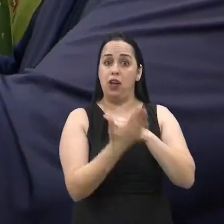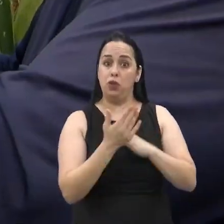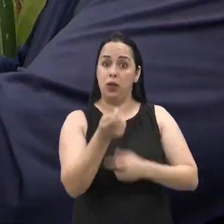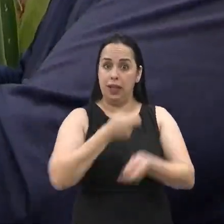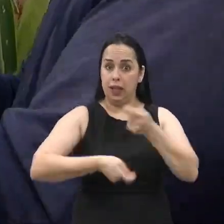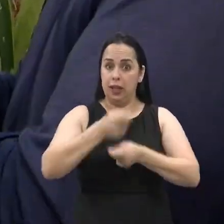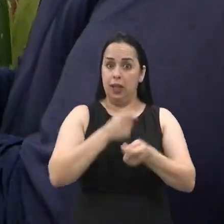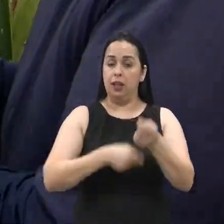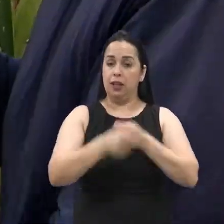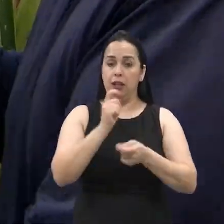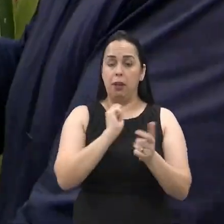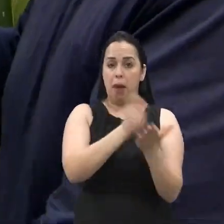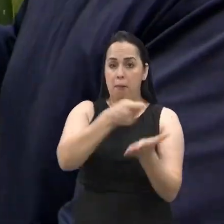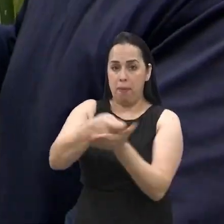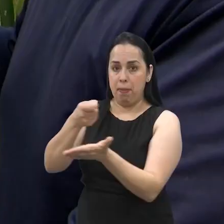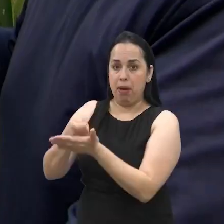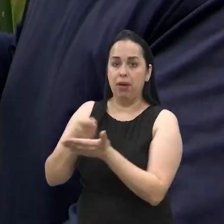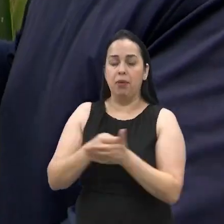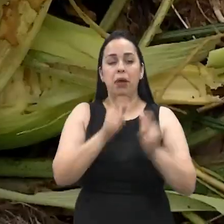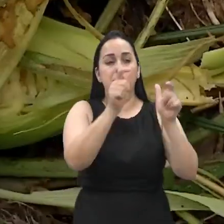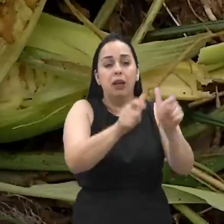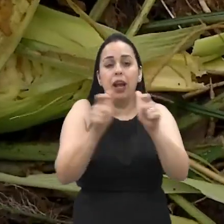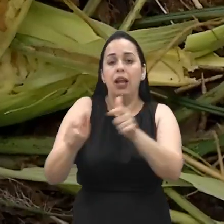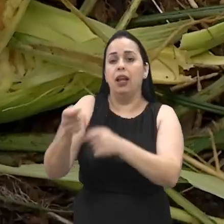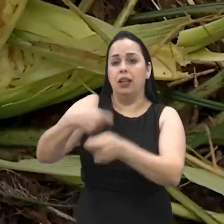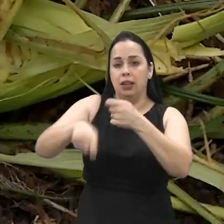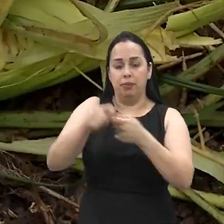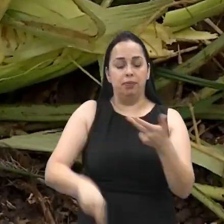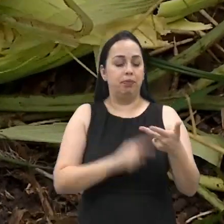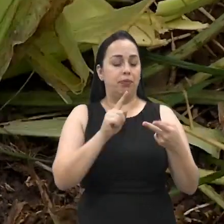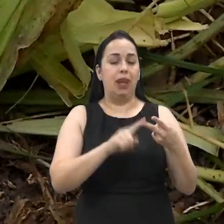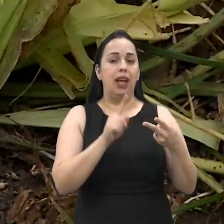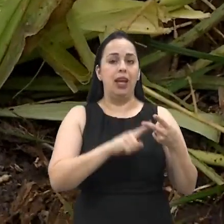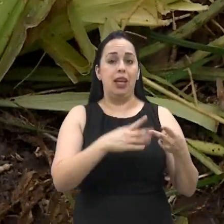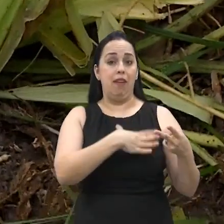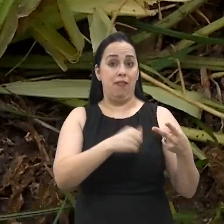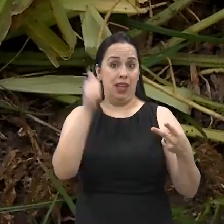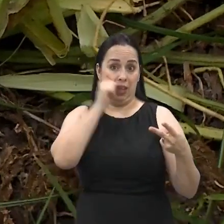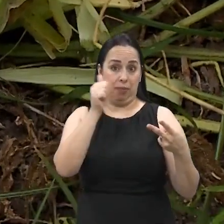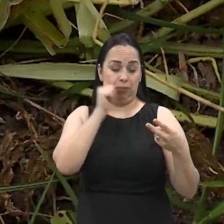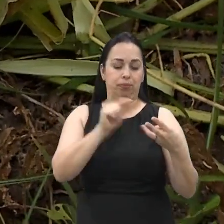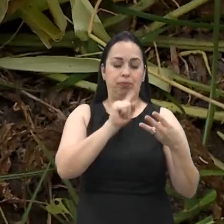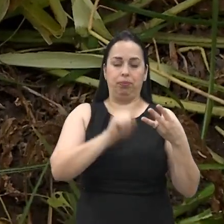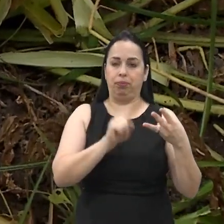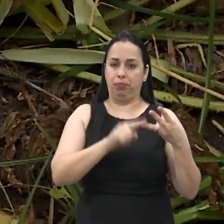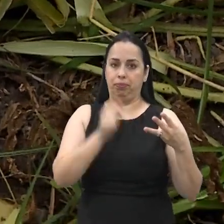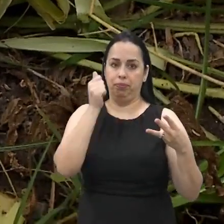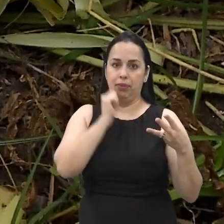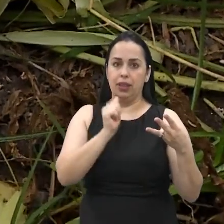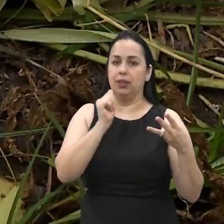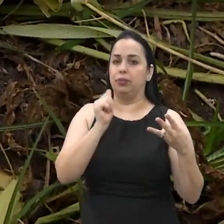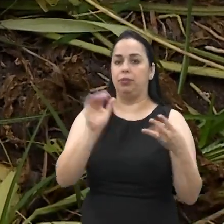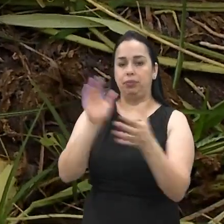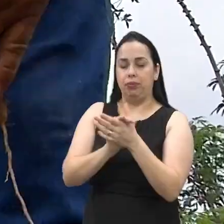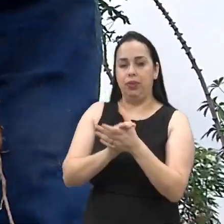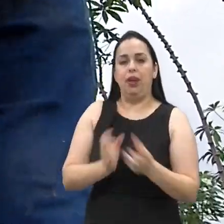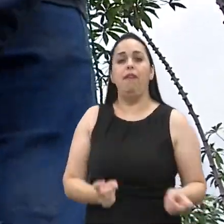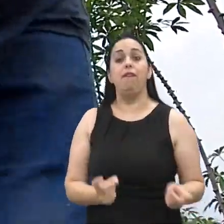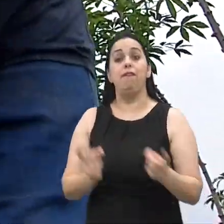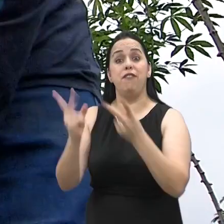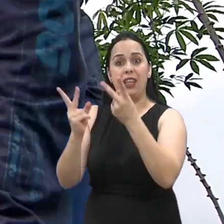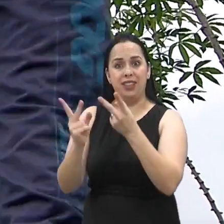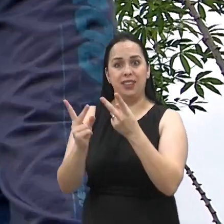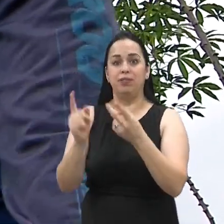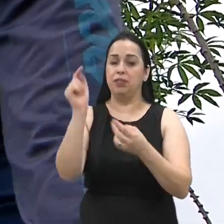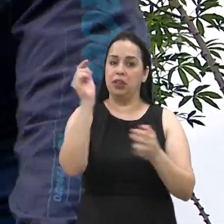das contas e dos locais onde ele tem plantação. E a filha mais velha e a esposa fazem a venda dos produtos no CEAGESP.